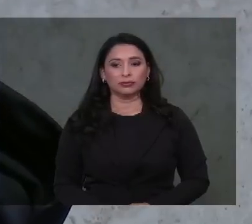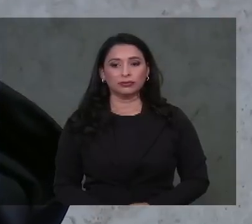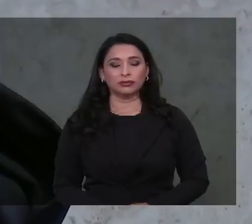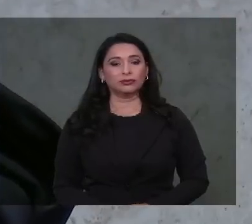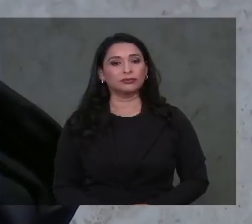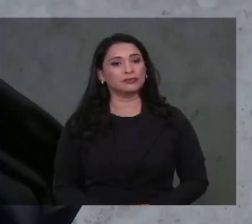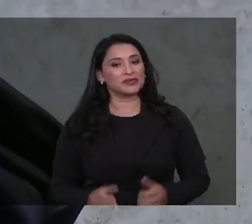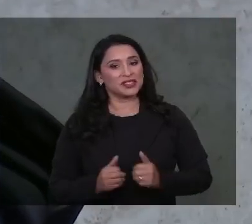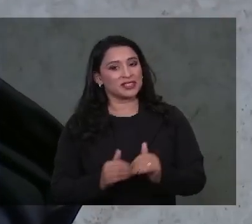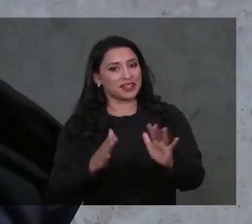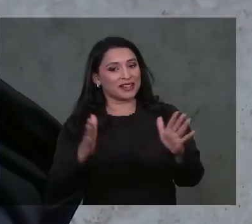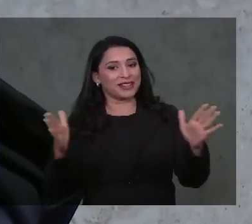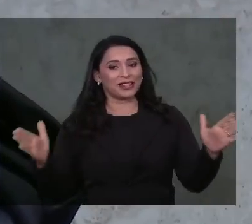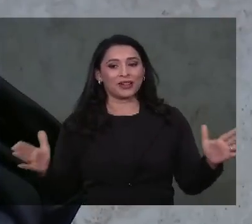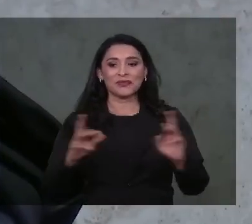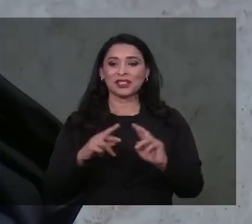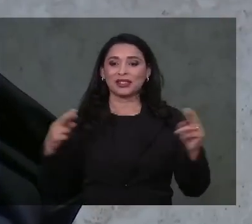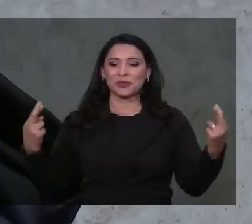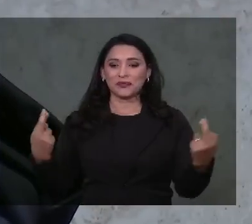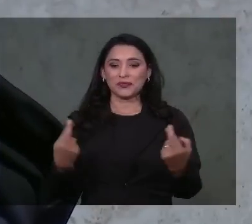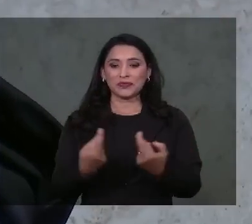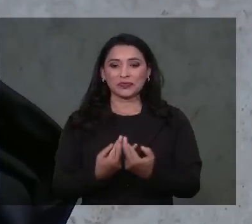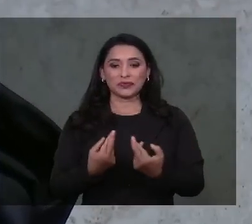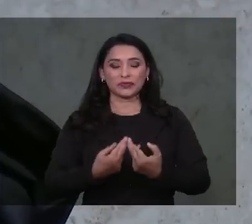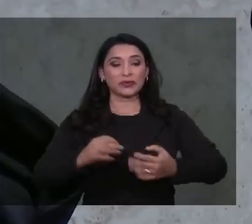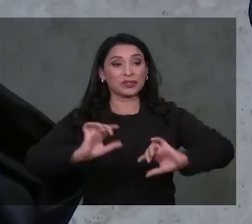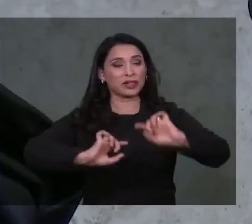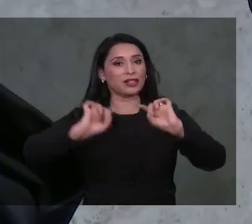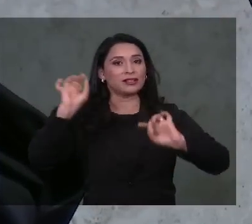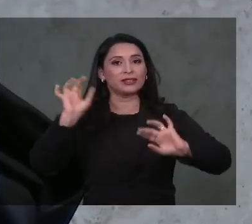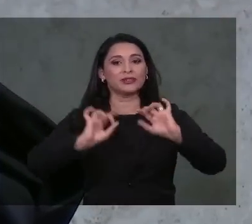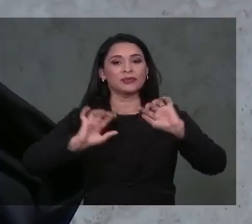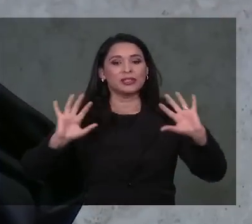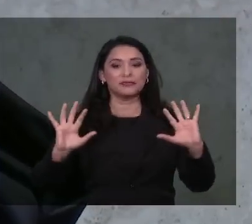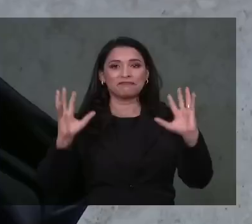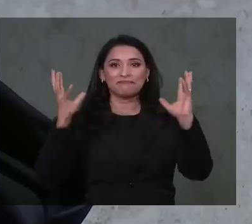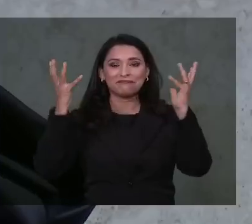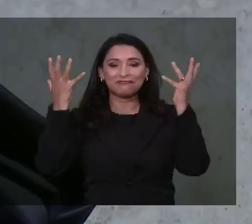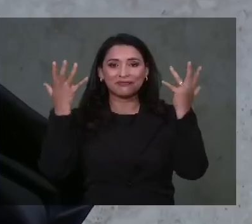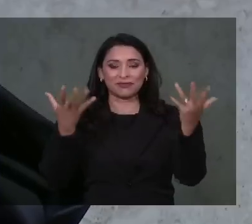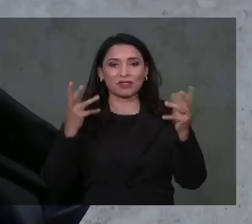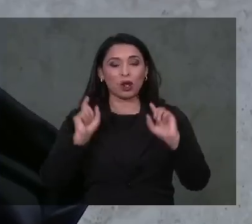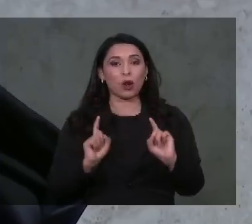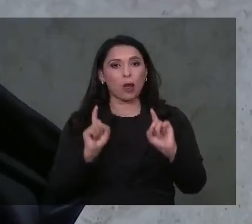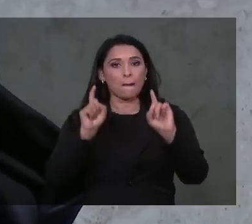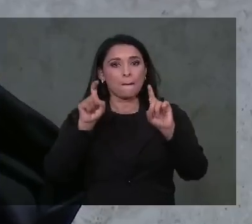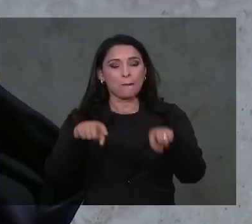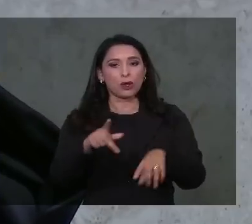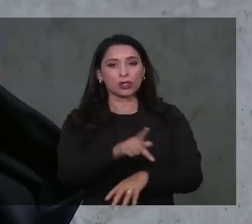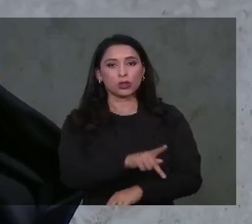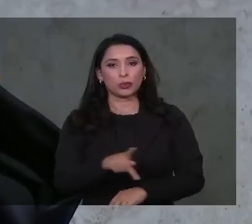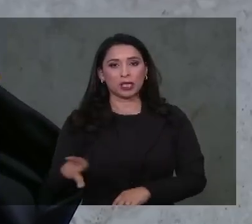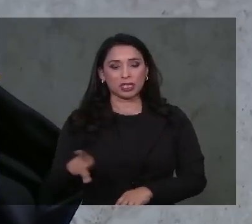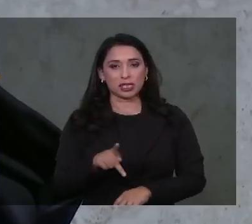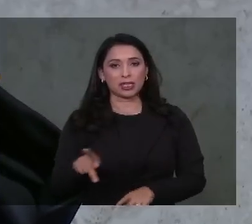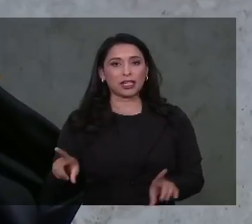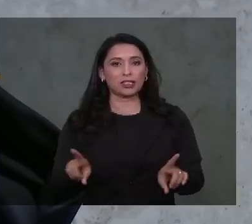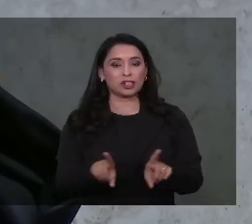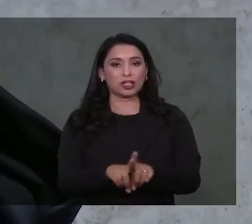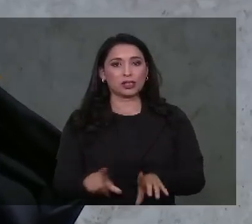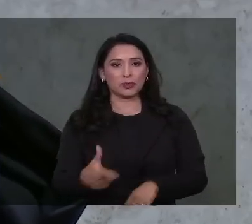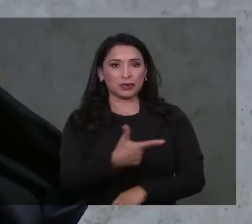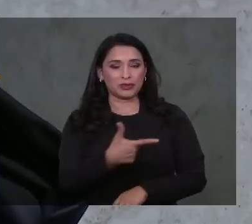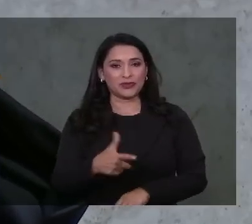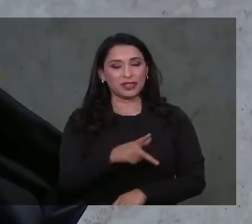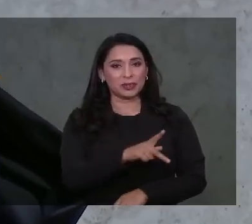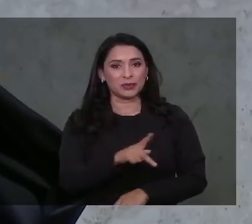Declaro aberta a sessão solene destinada à posse do presidente e do vice-presidente do Supremo